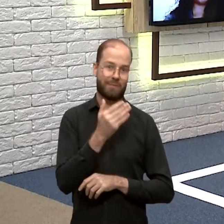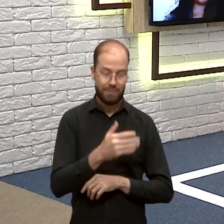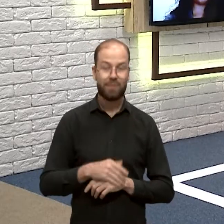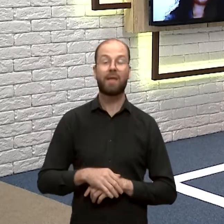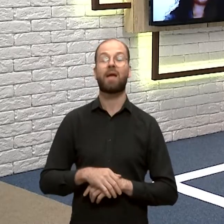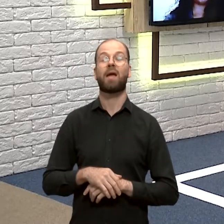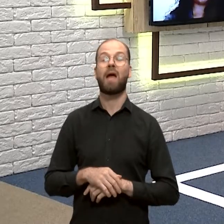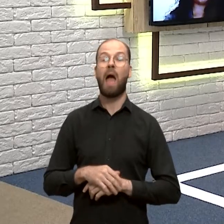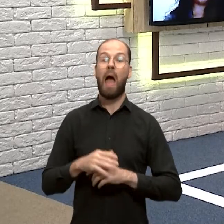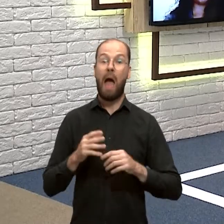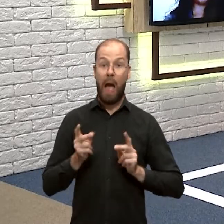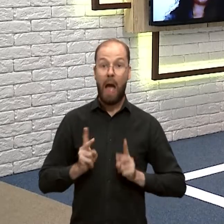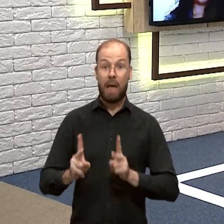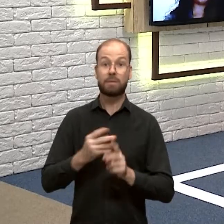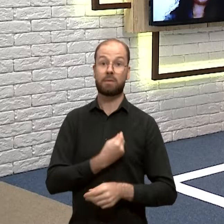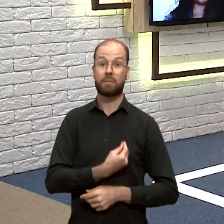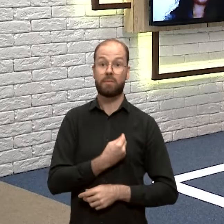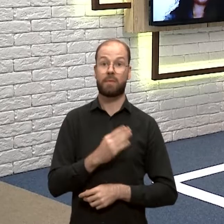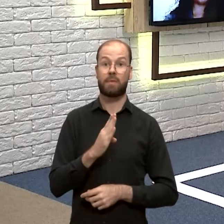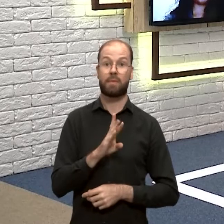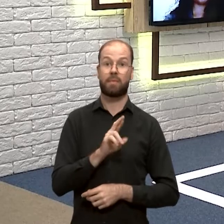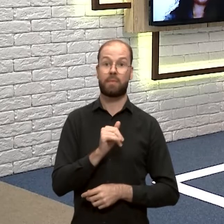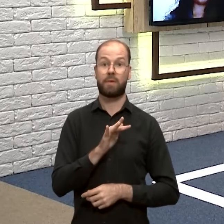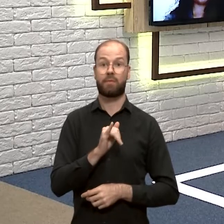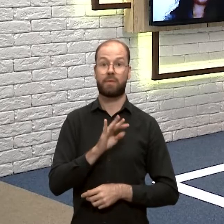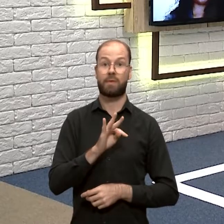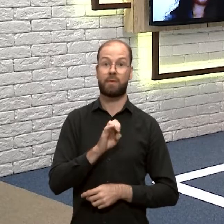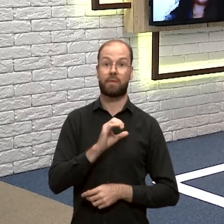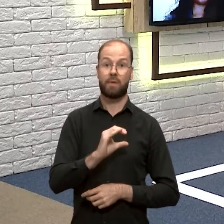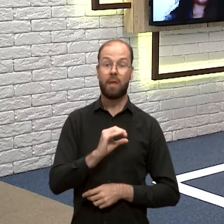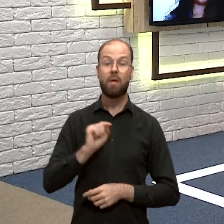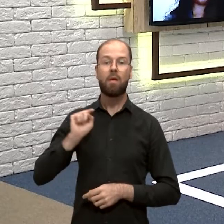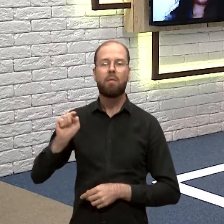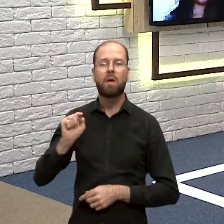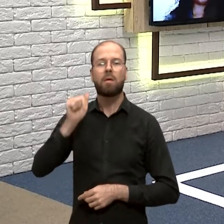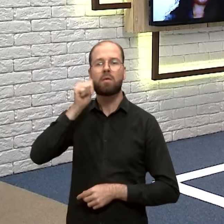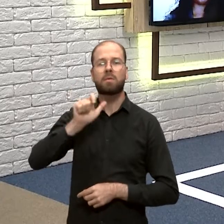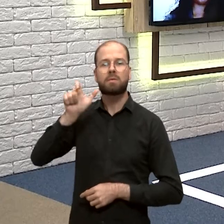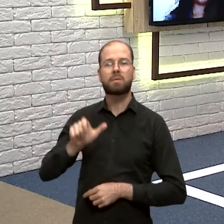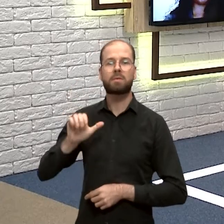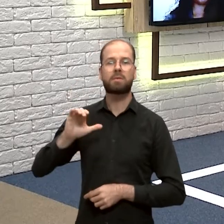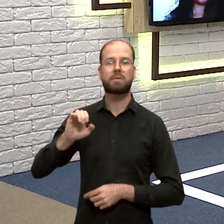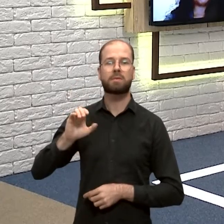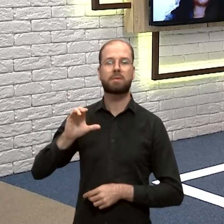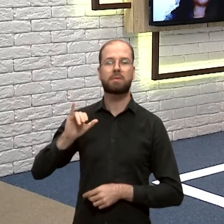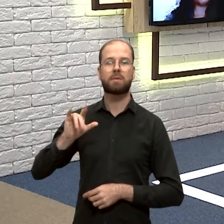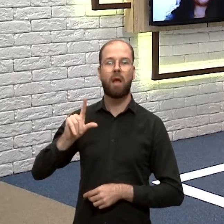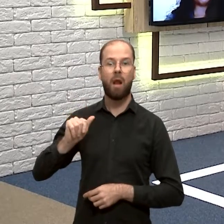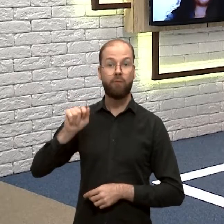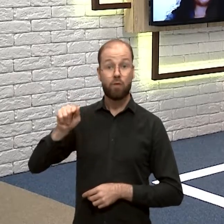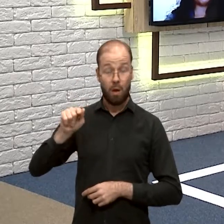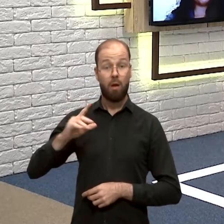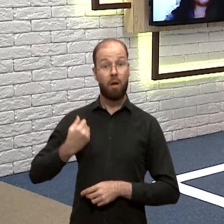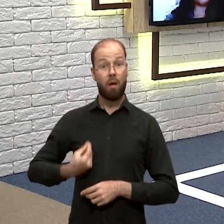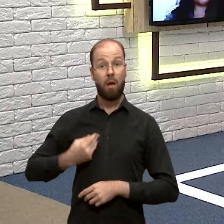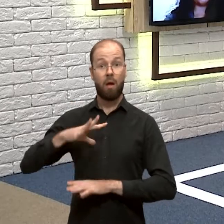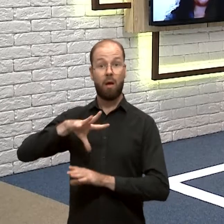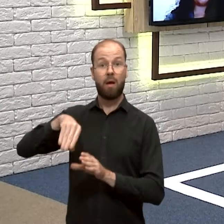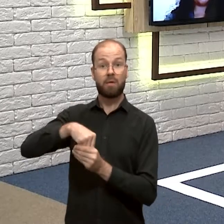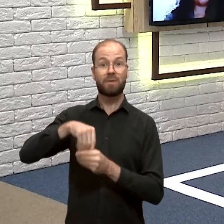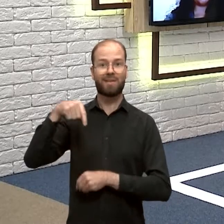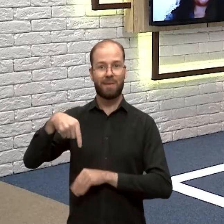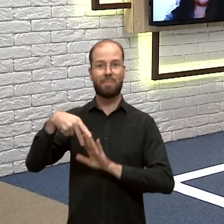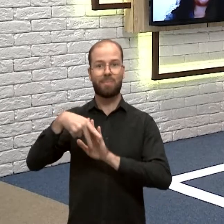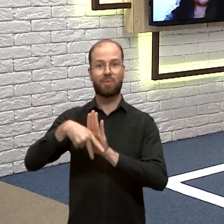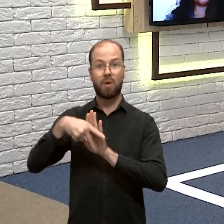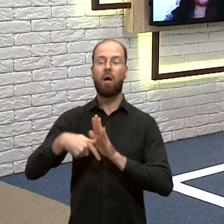Mas ainda falando do Brafitec, Cecília, você fez parte desse programa, faz parte desse programa. Queria que você contasse para a gente como que